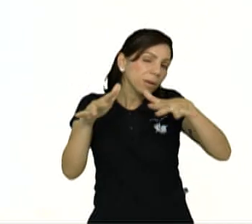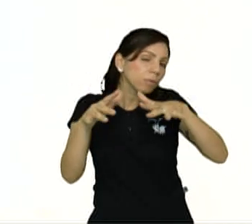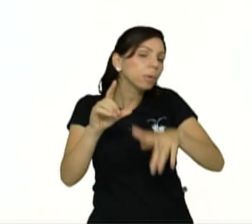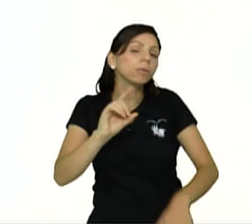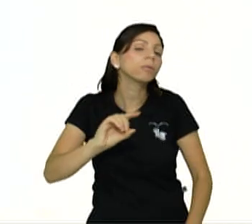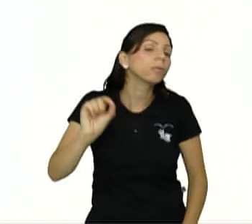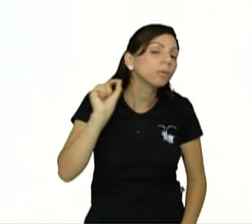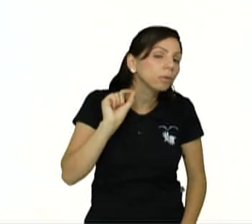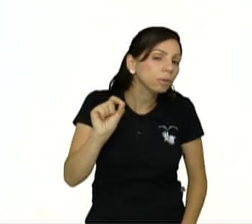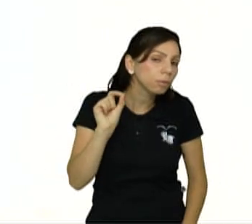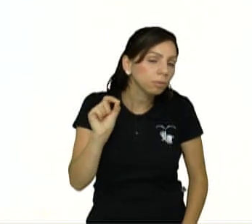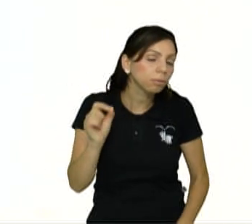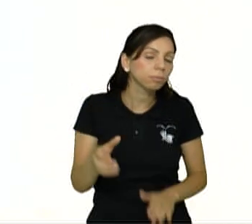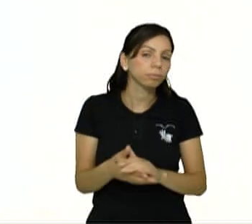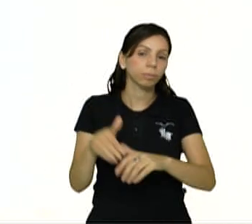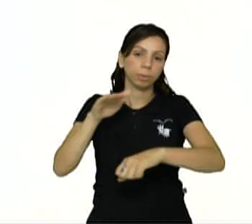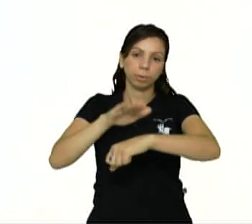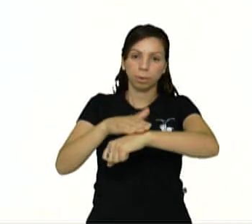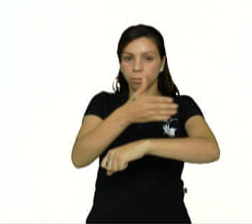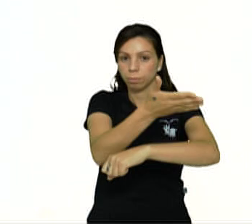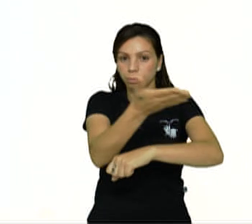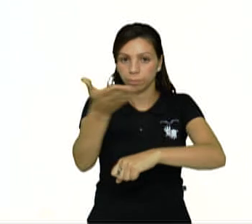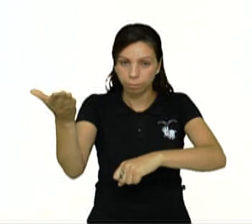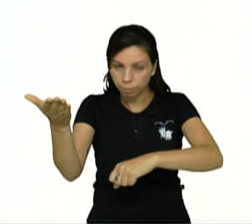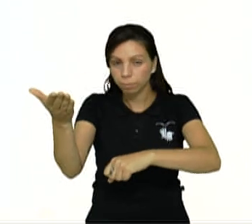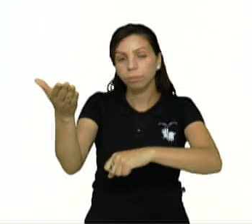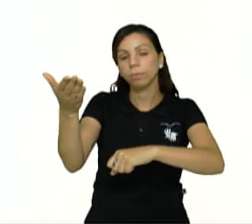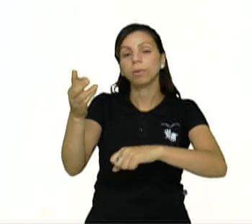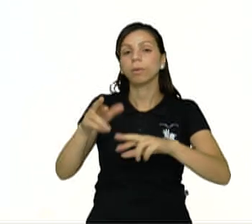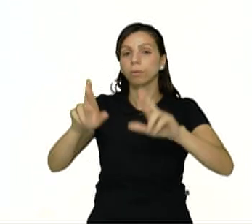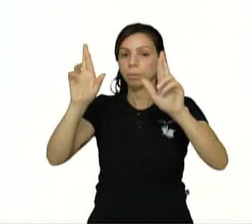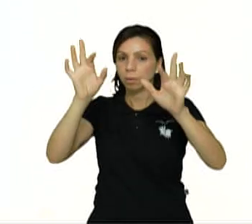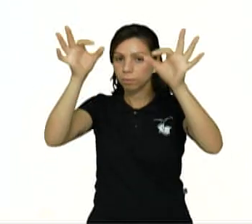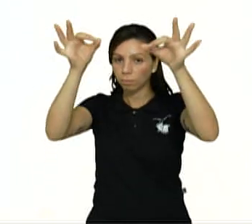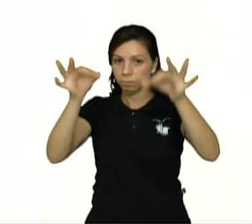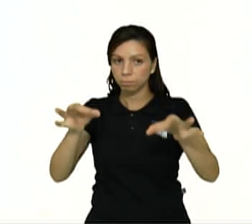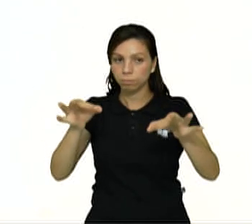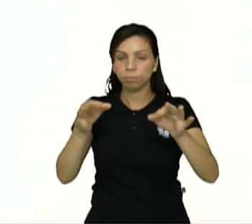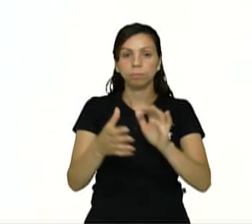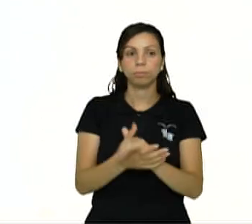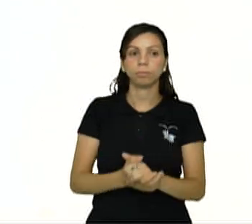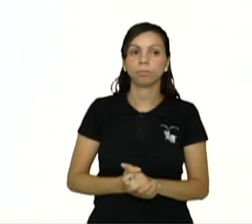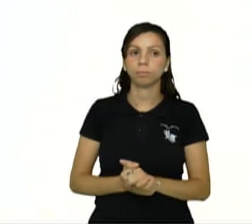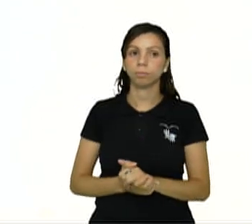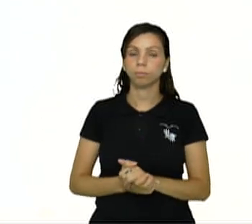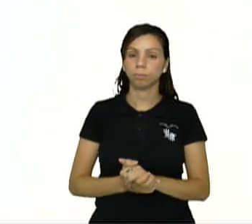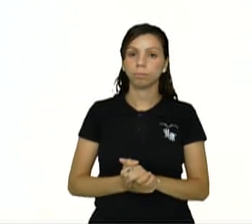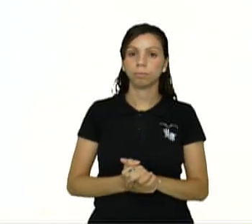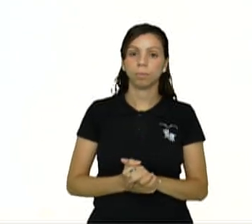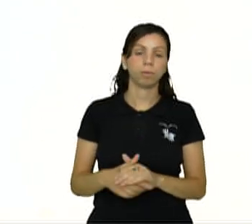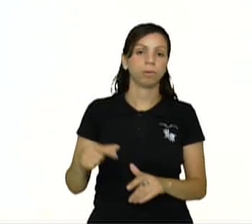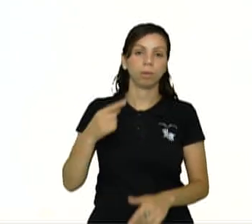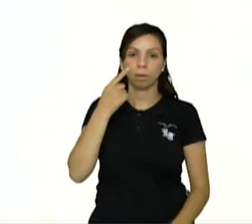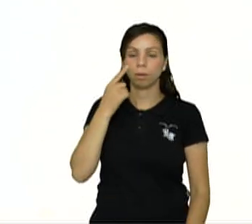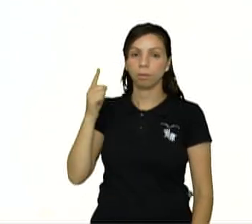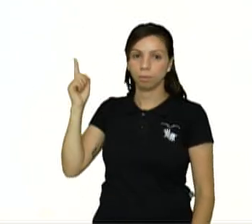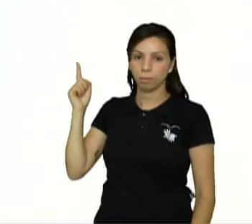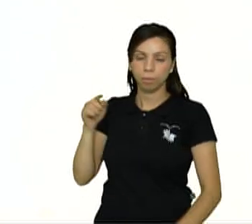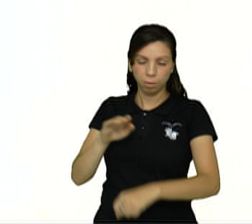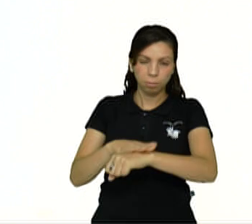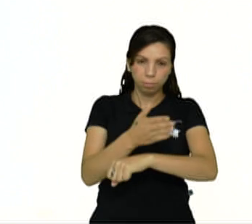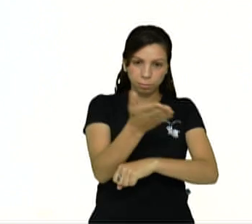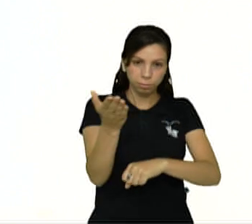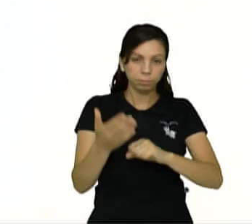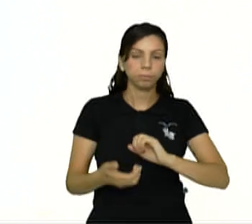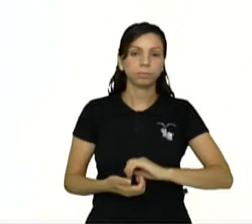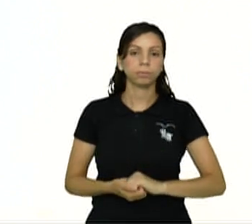D. Pessoal, vou dar um tempo para você e eu espero que você acerte. Olha só, eu tenho até as alternativas. Um tempinho para